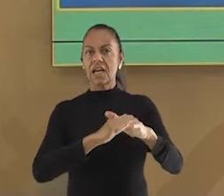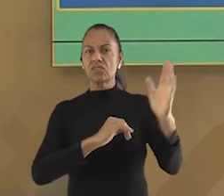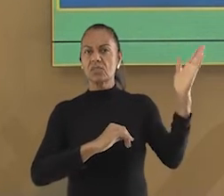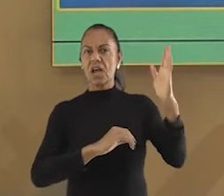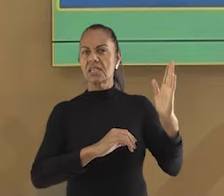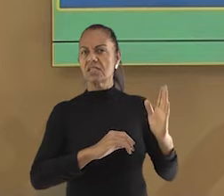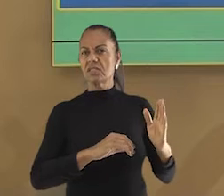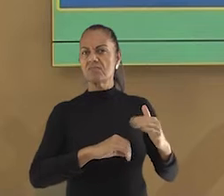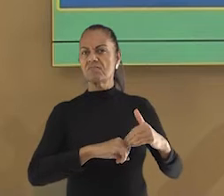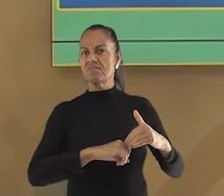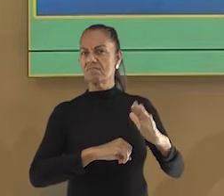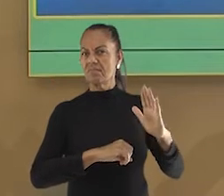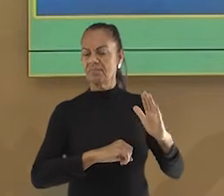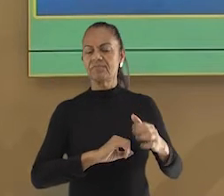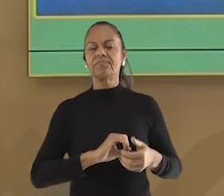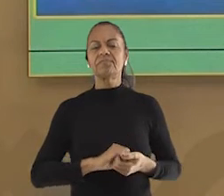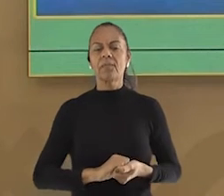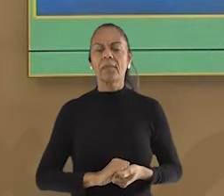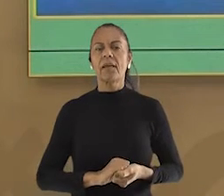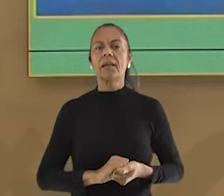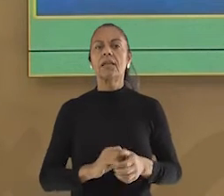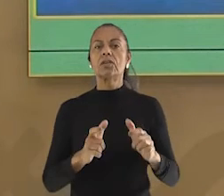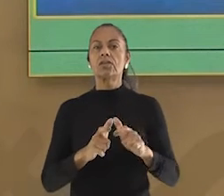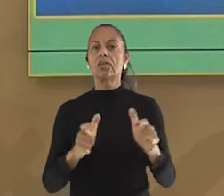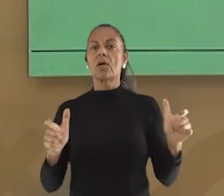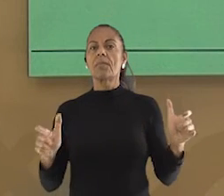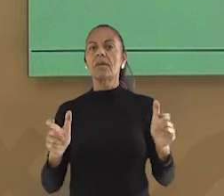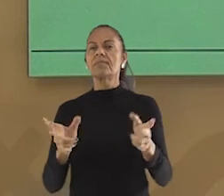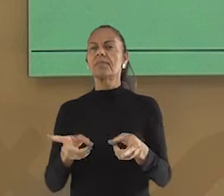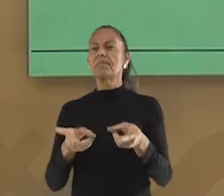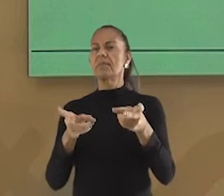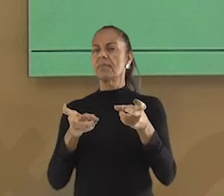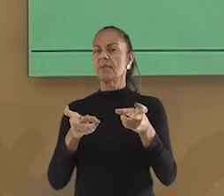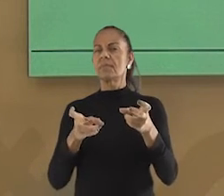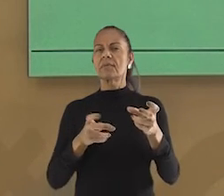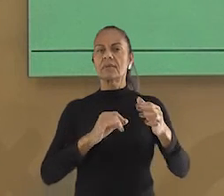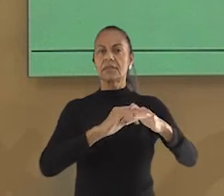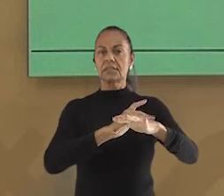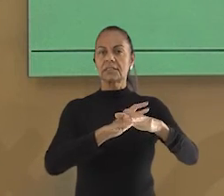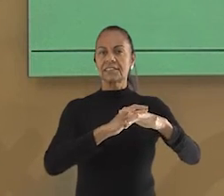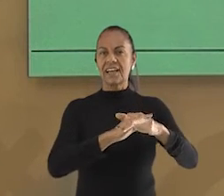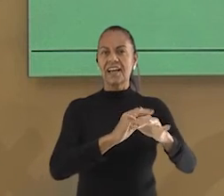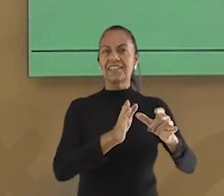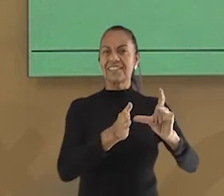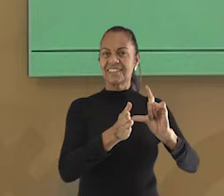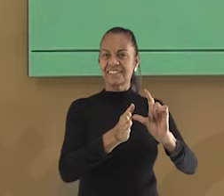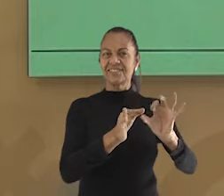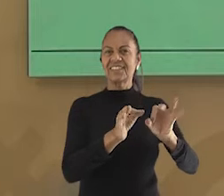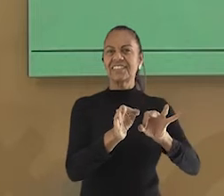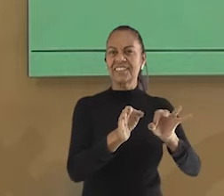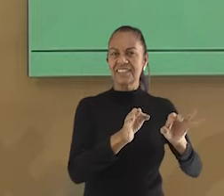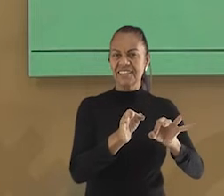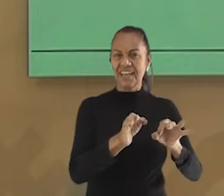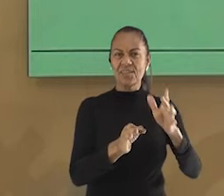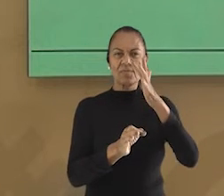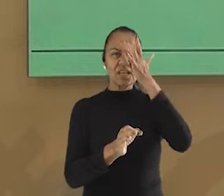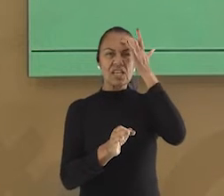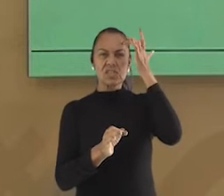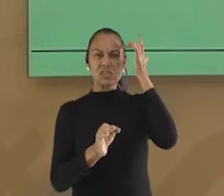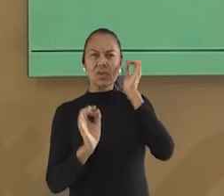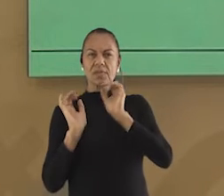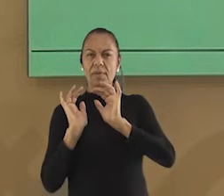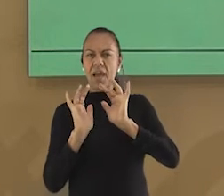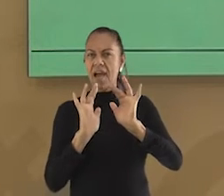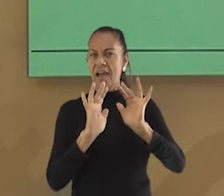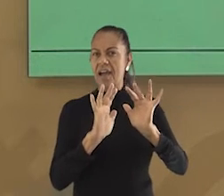maior cidade do Brasil. Geralmente, percebemos que as cidades espontâneas surgiam e atraíam